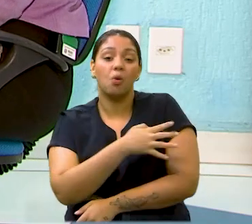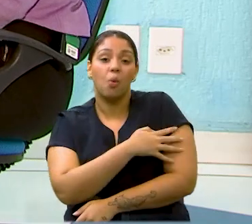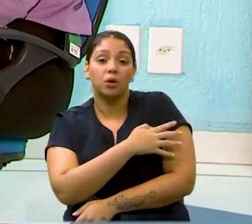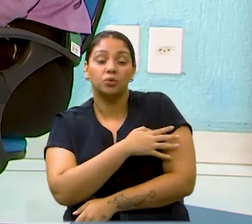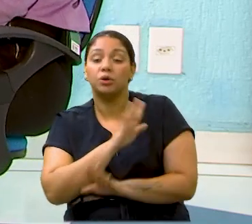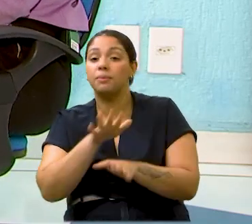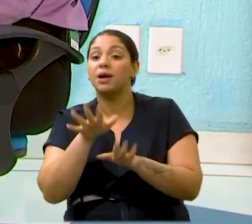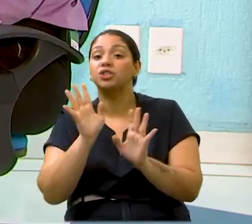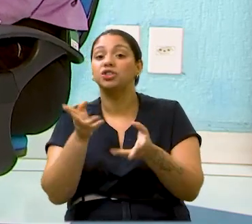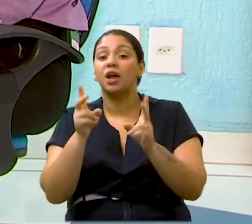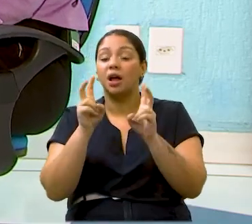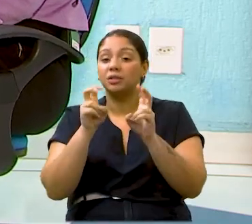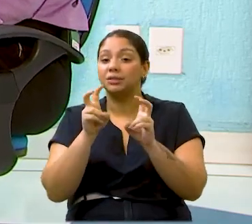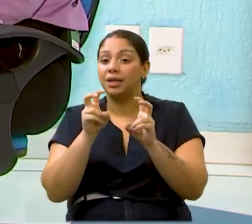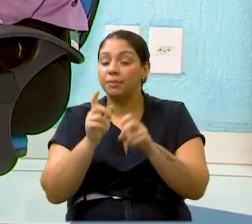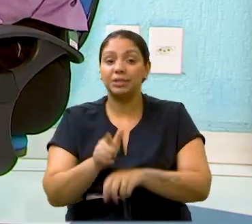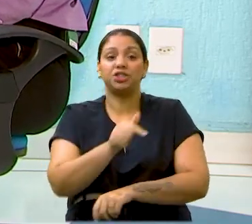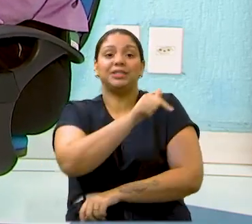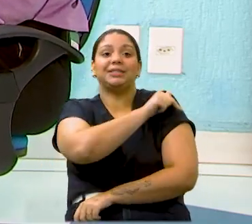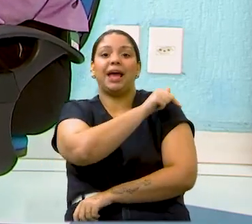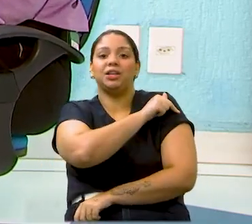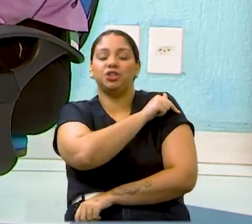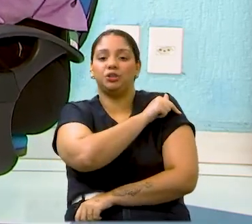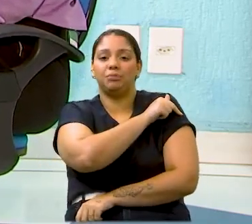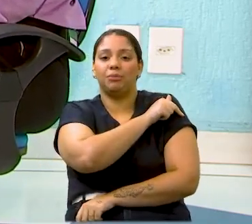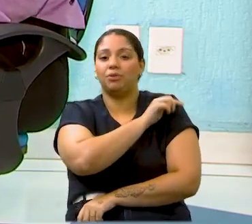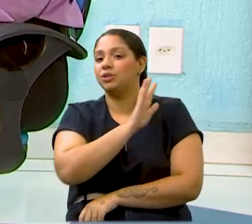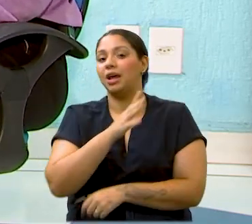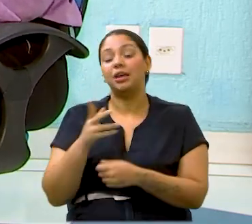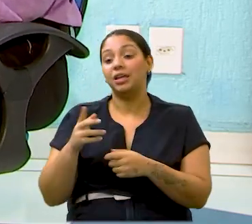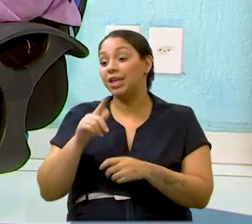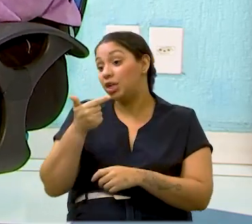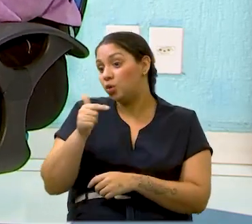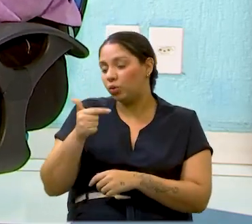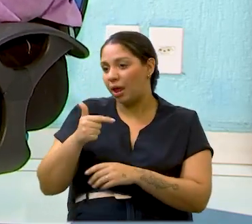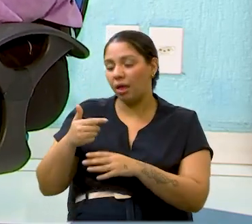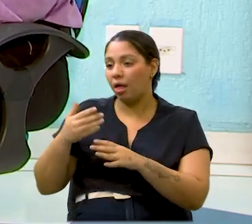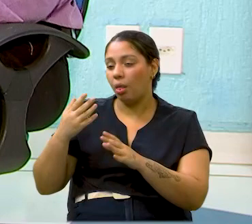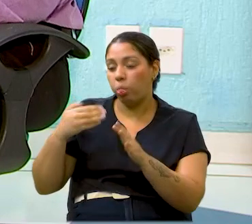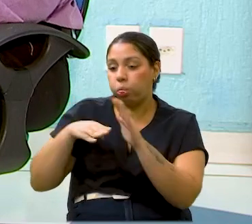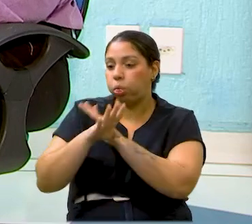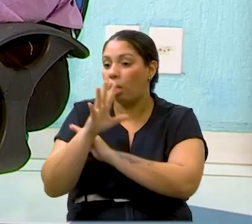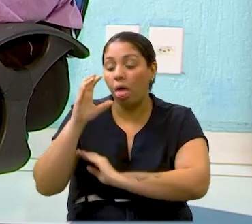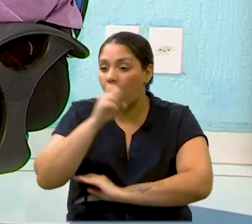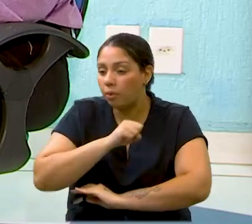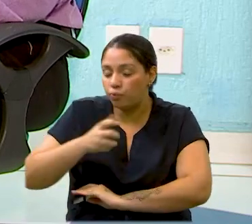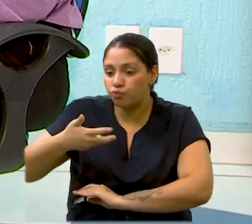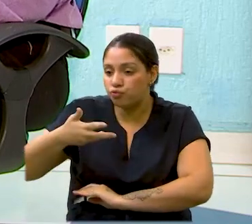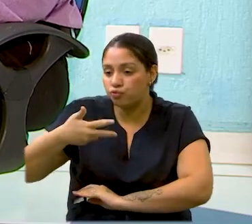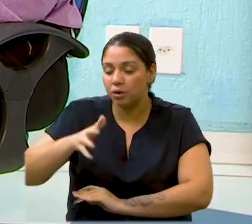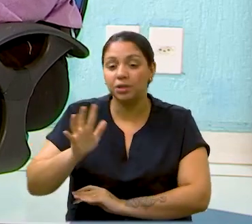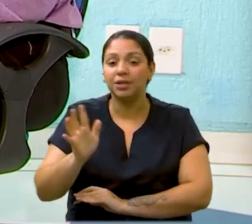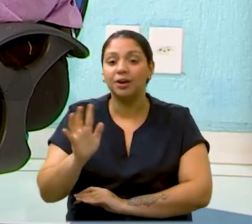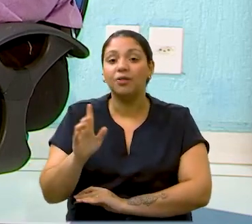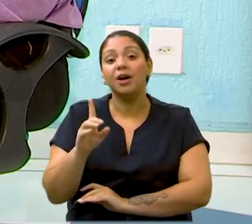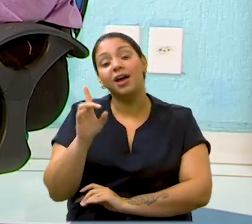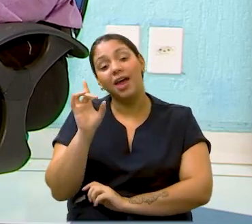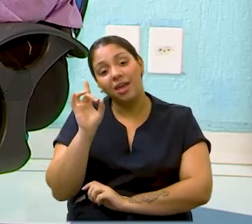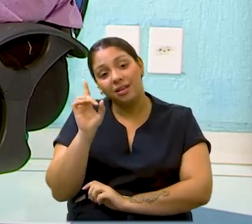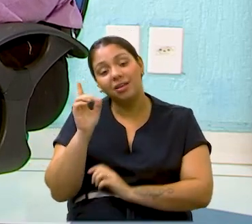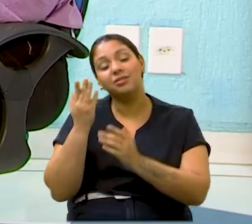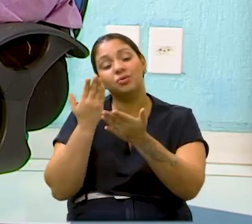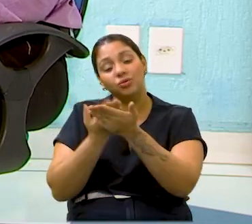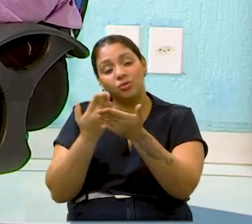assuntos de 7º ano. Olha só, estão bem à sem frente, passar então. correndo a matéria. Estudando na boa, todo sem dia. aquela